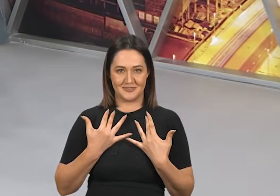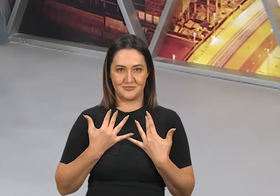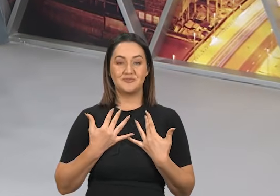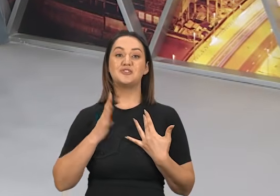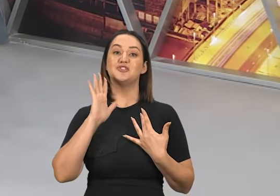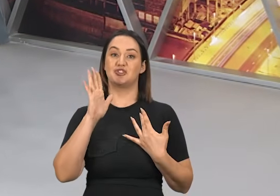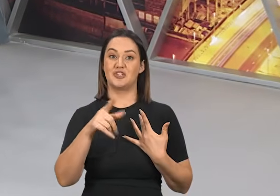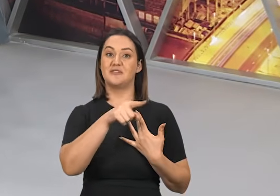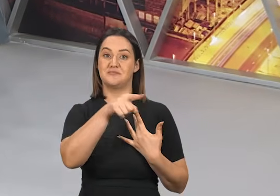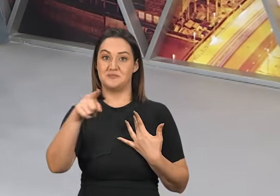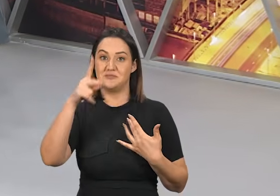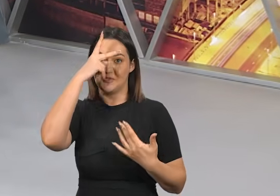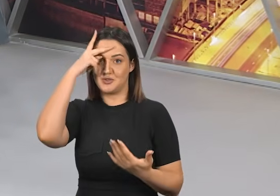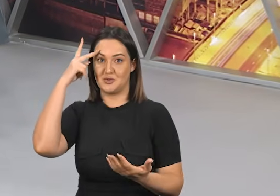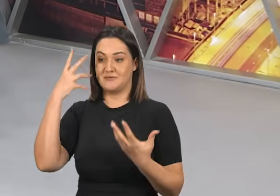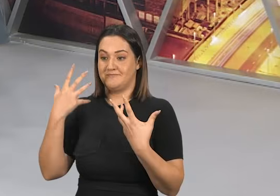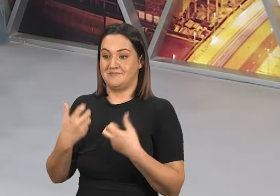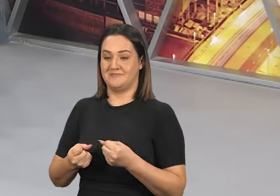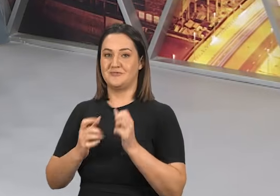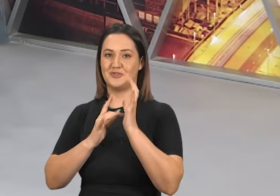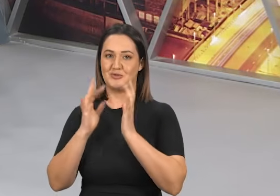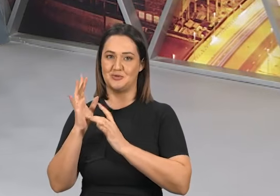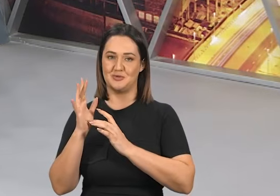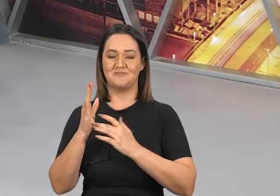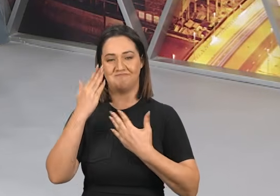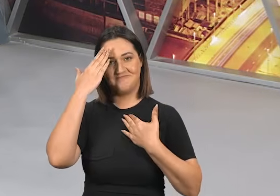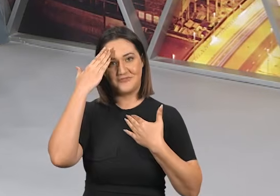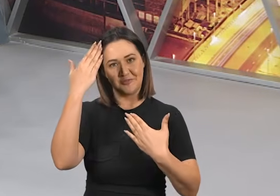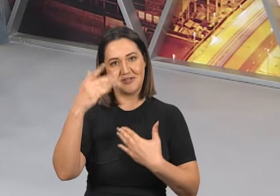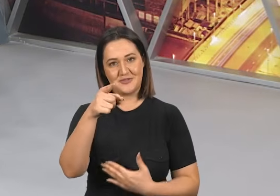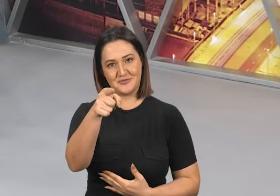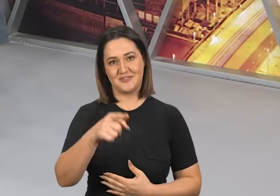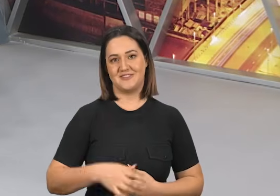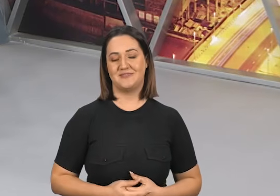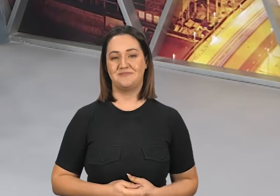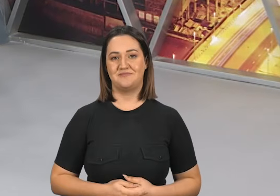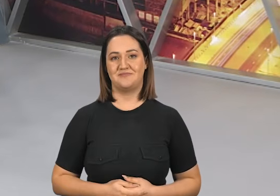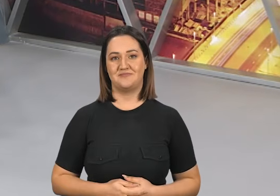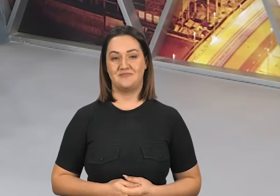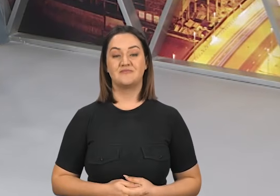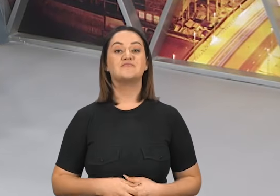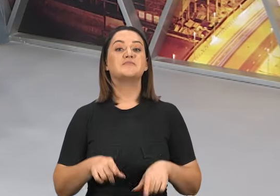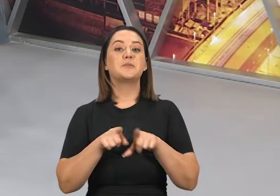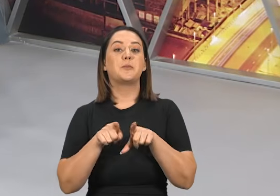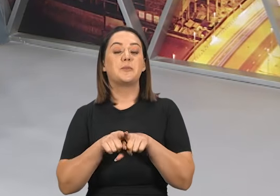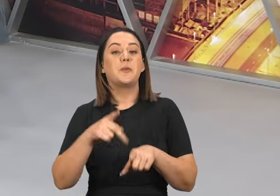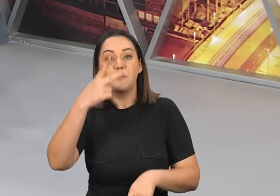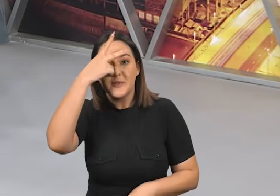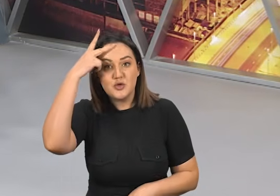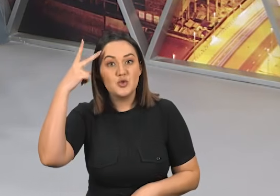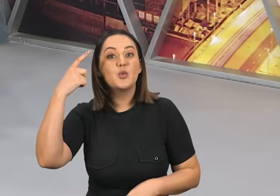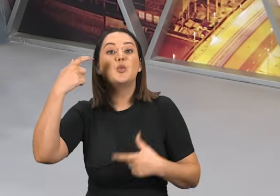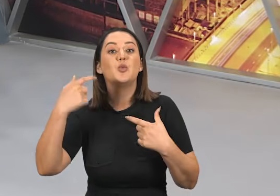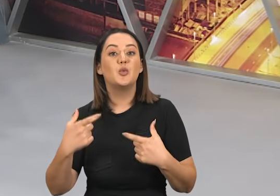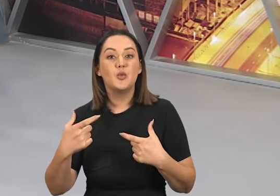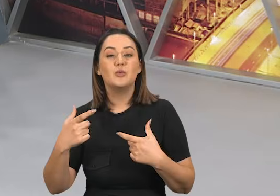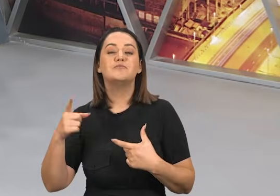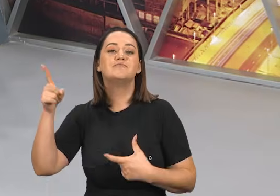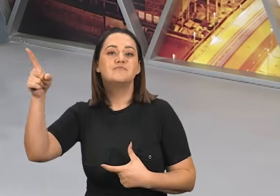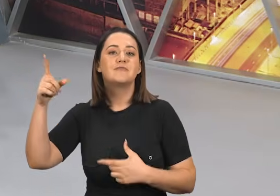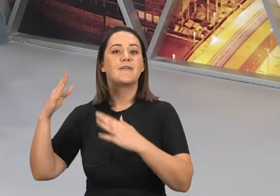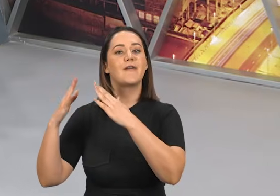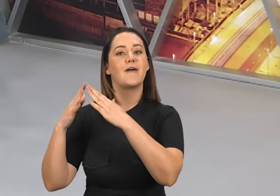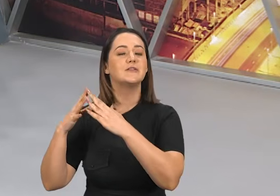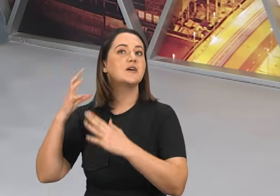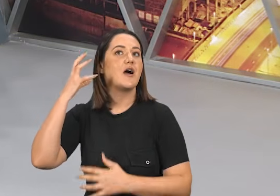e alcançado tantas e tantas pessoas. Obrigado de coração. Obrigado a você que acompanha o Arena pelo